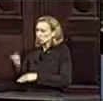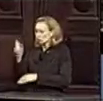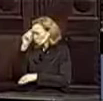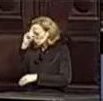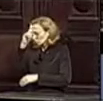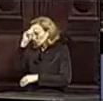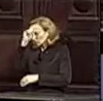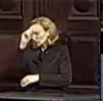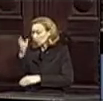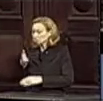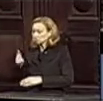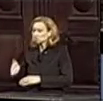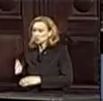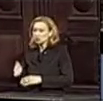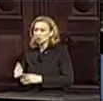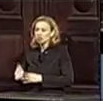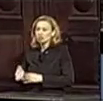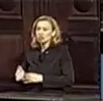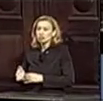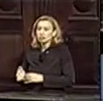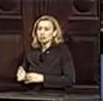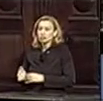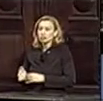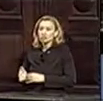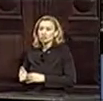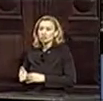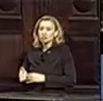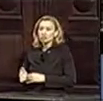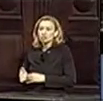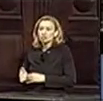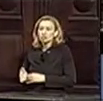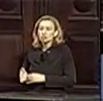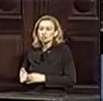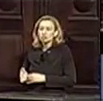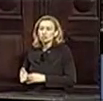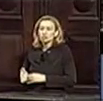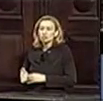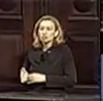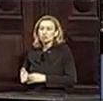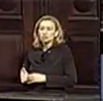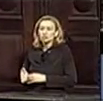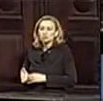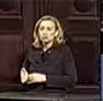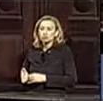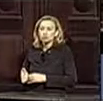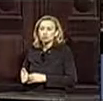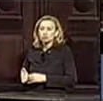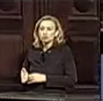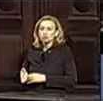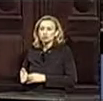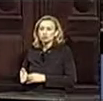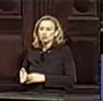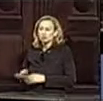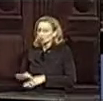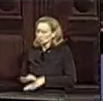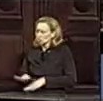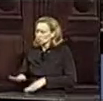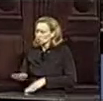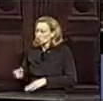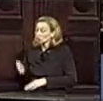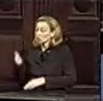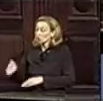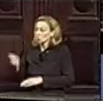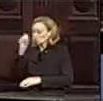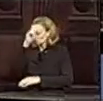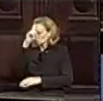Salvador de Sá, Frei Caneca. O elevador que leva, subiu a rampa. Chegou lá, foi